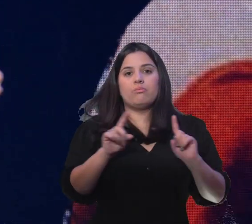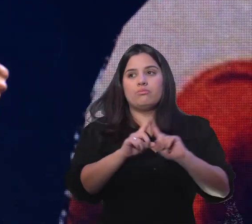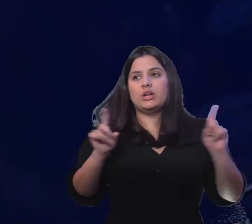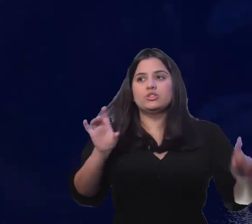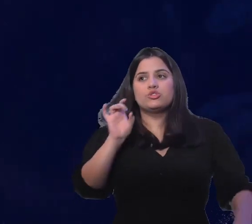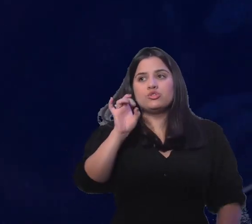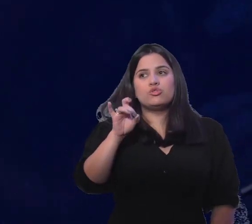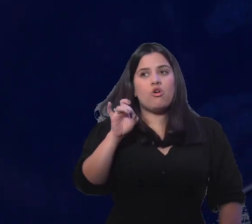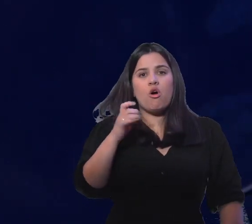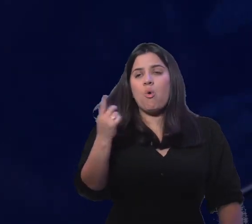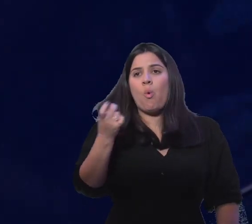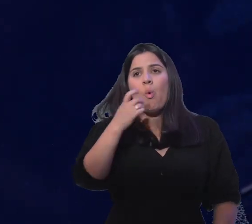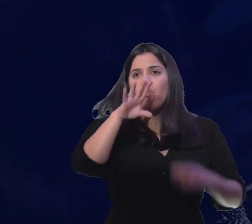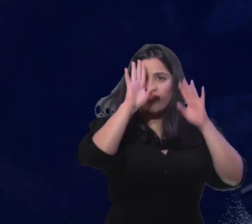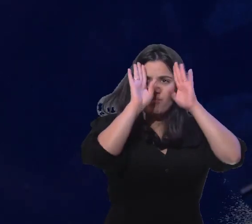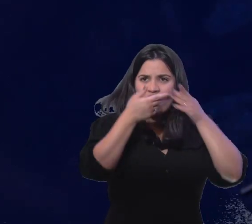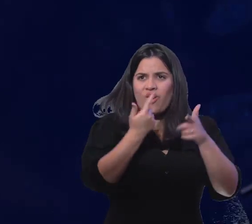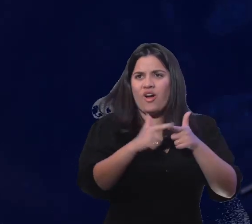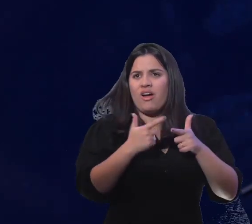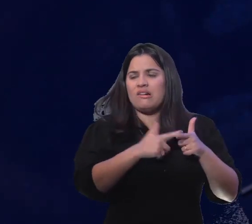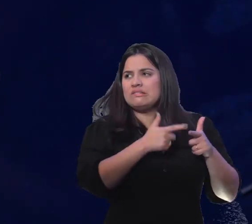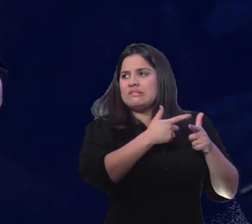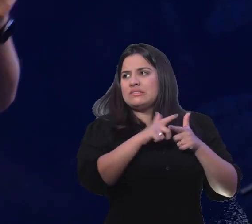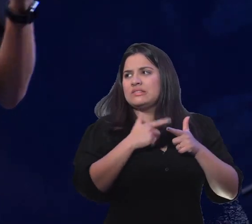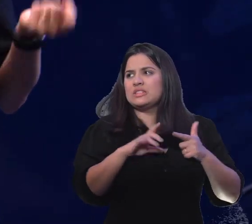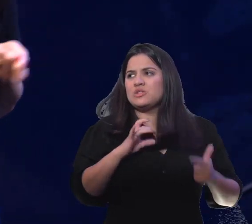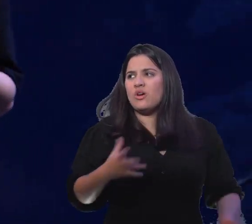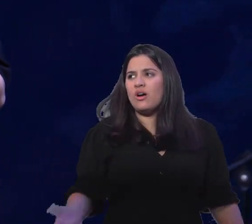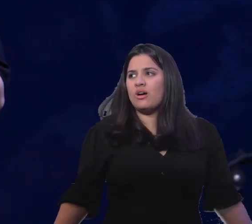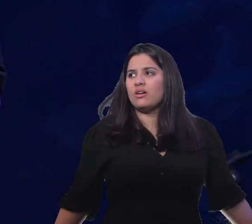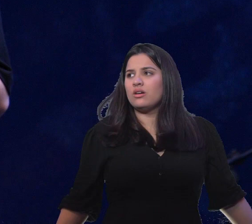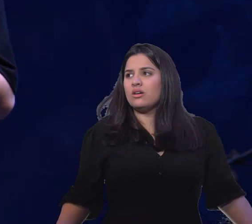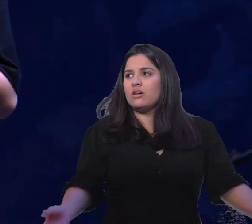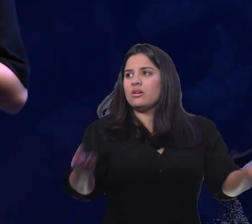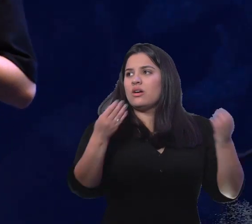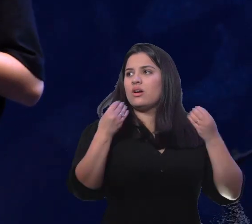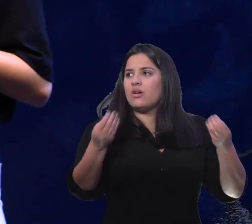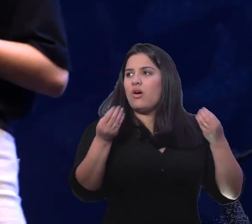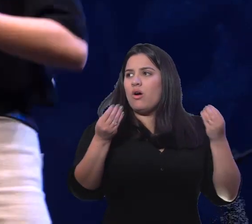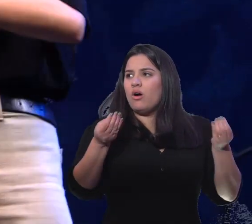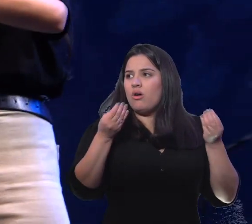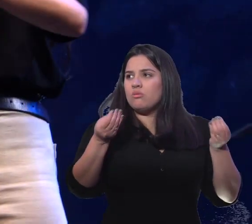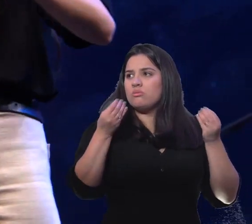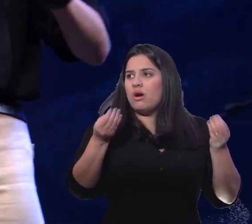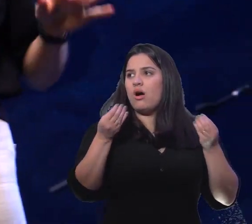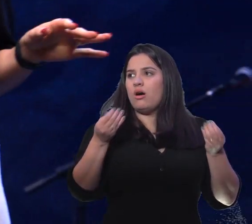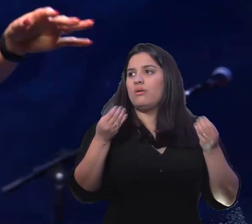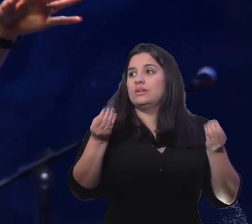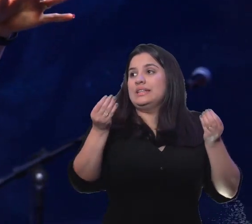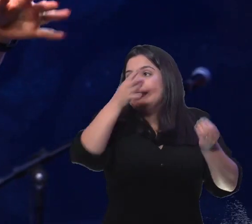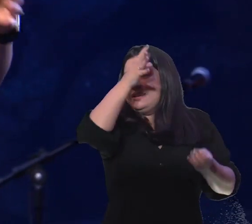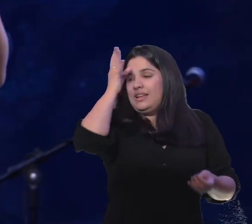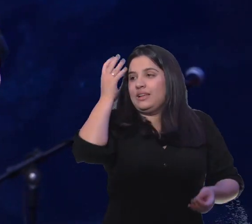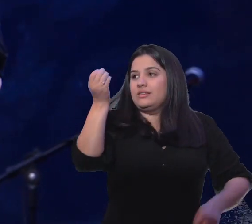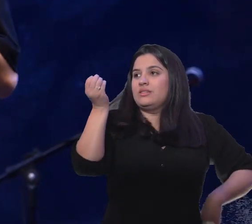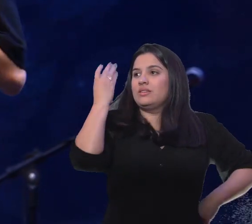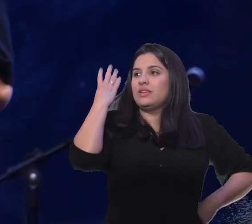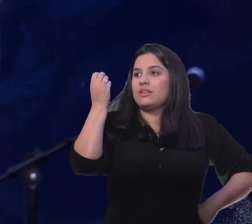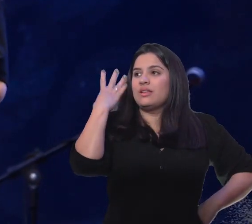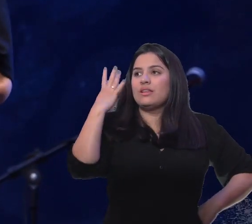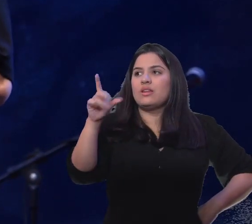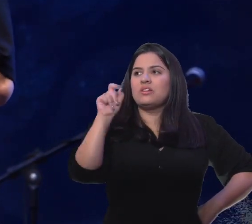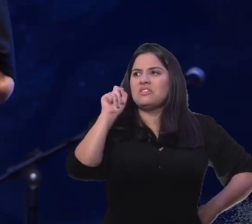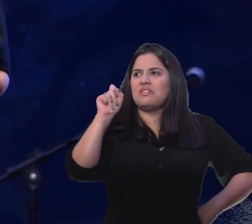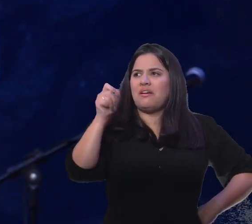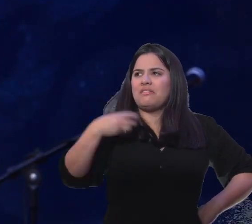os desafios. Eles só viram as dificuldades. Eles só viram os gigantes. E eles esqueceram de quem estava